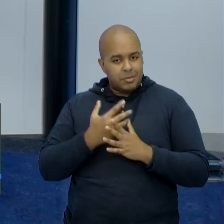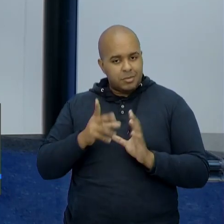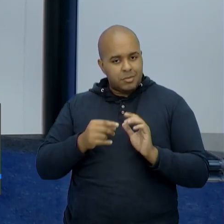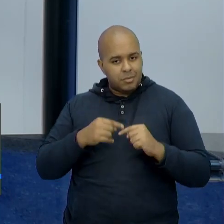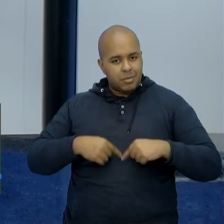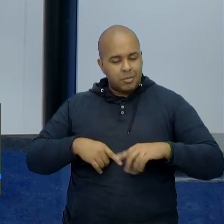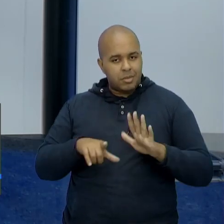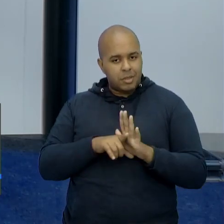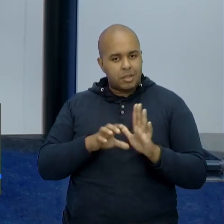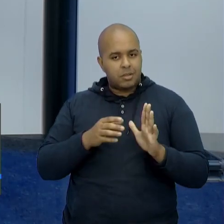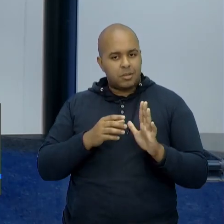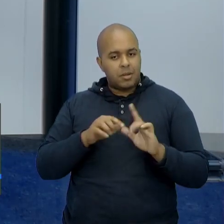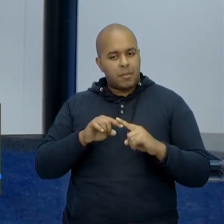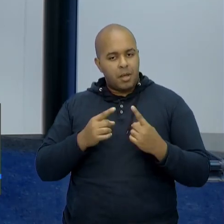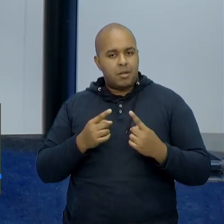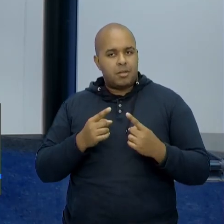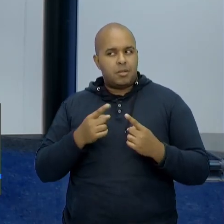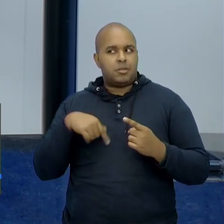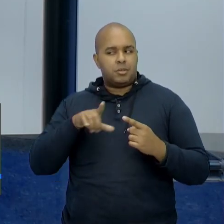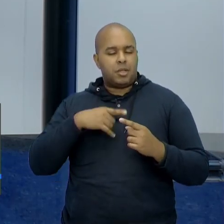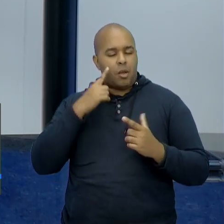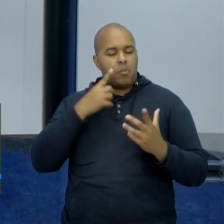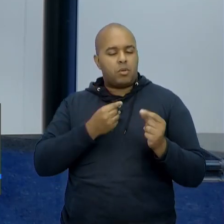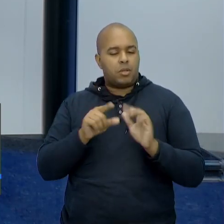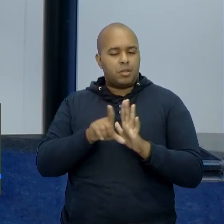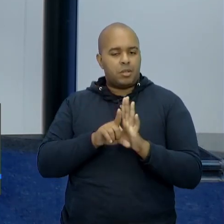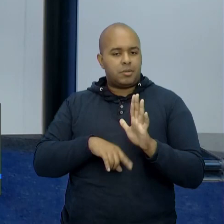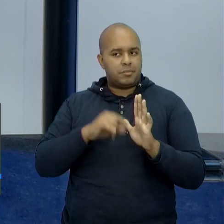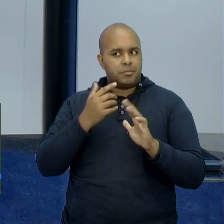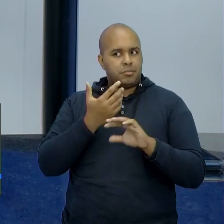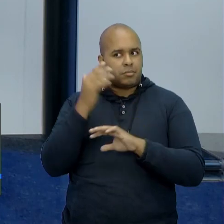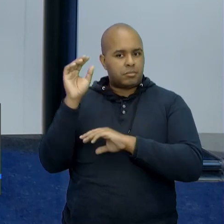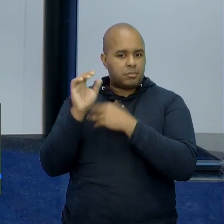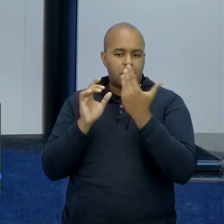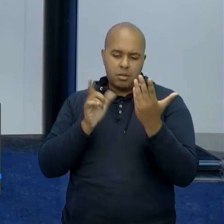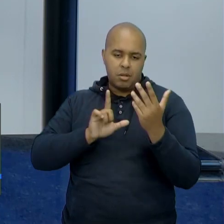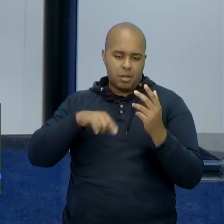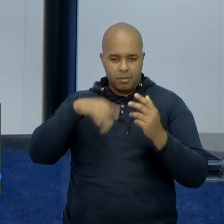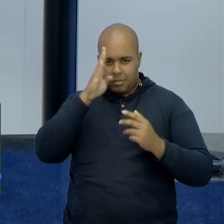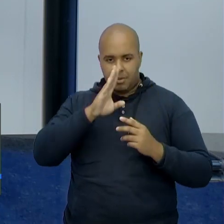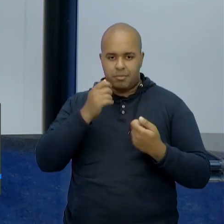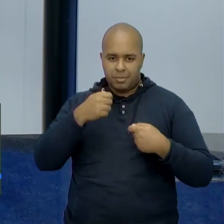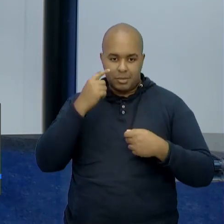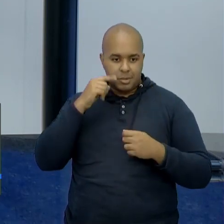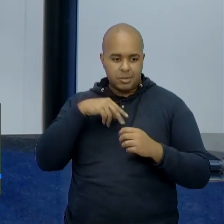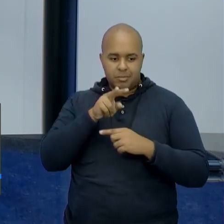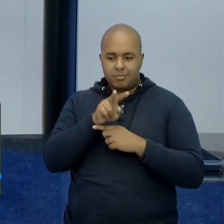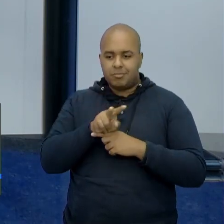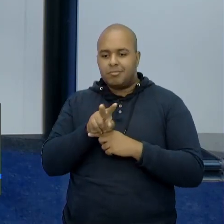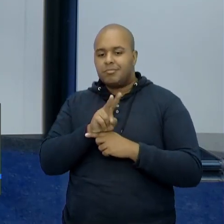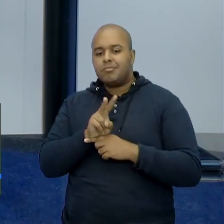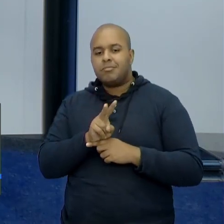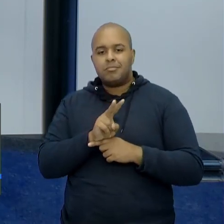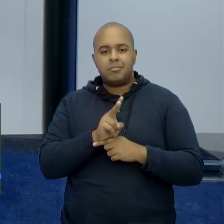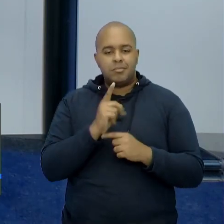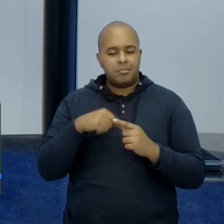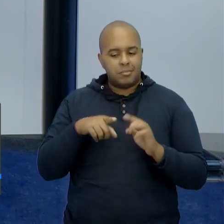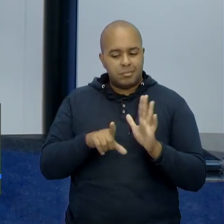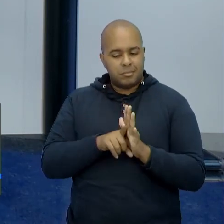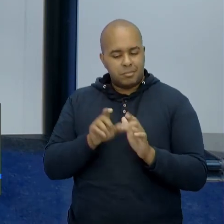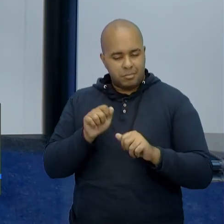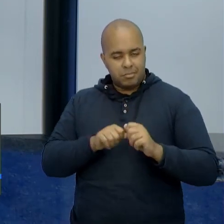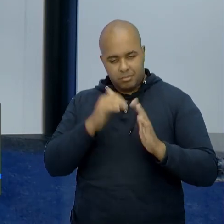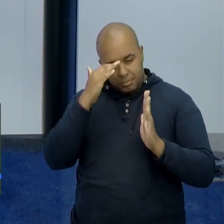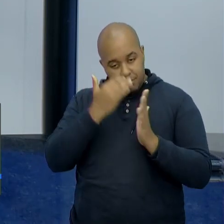belíssimo. Mas a gente tem muitas leis. Claro que no Brasil a gente precisa de fiscalização dessas